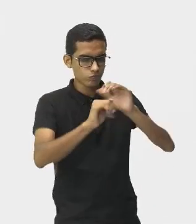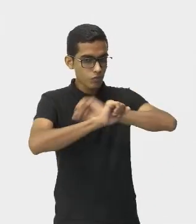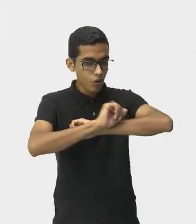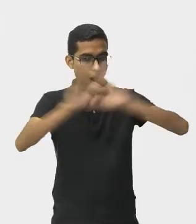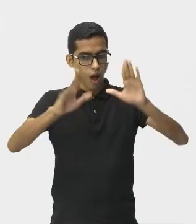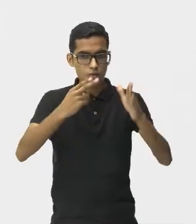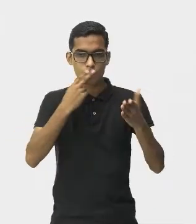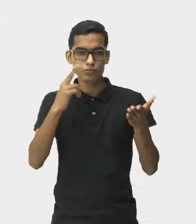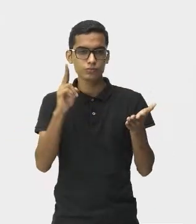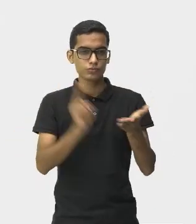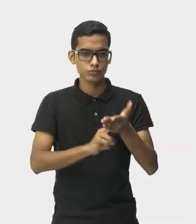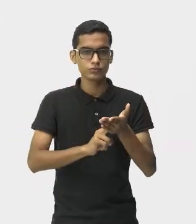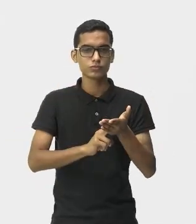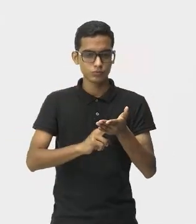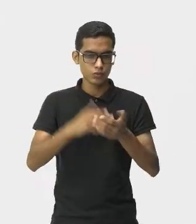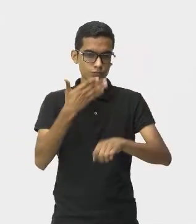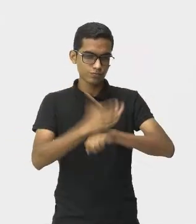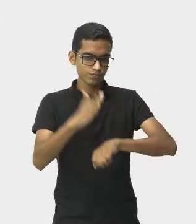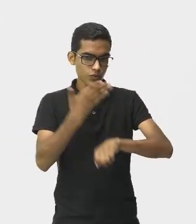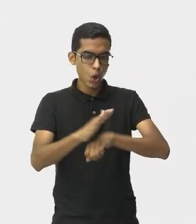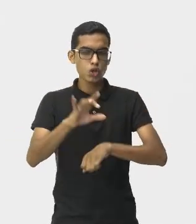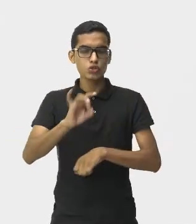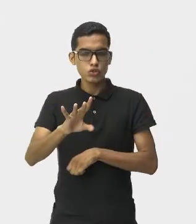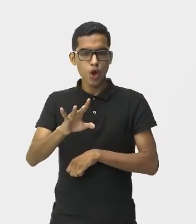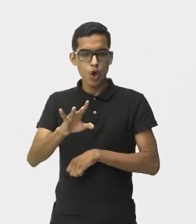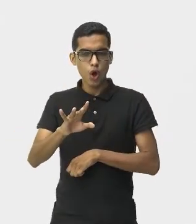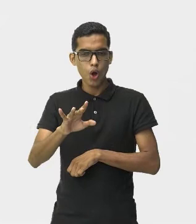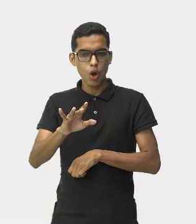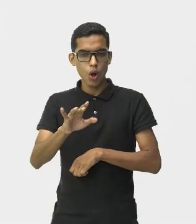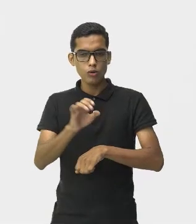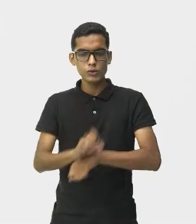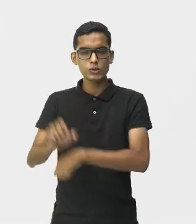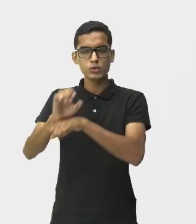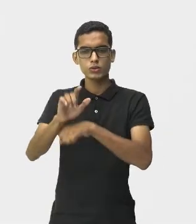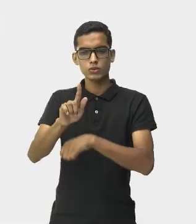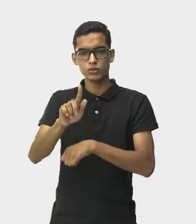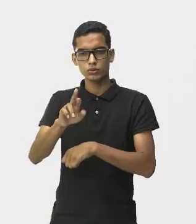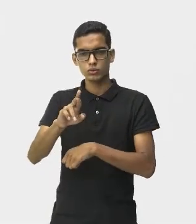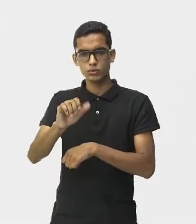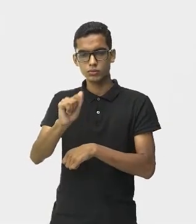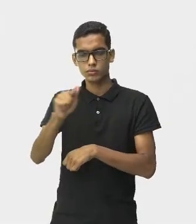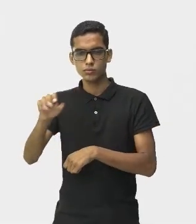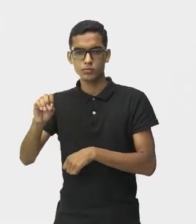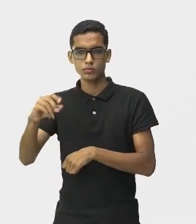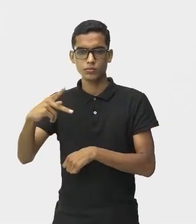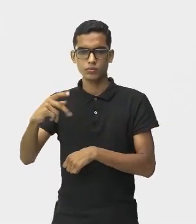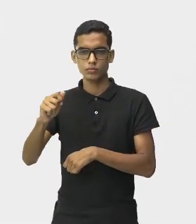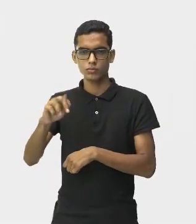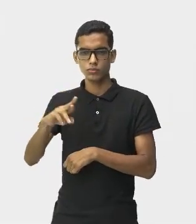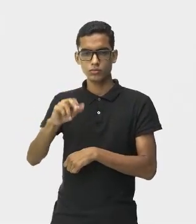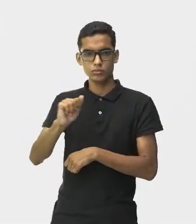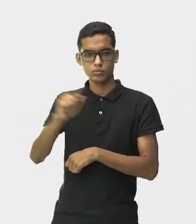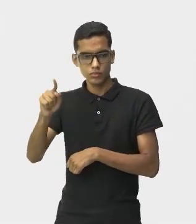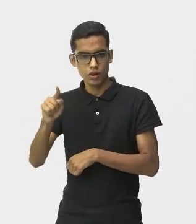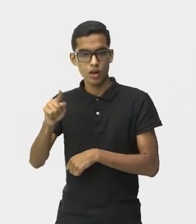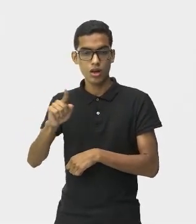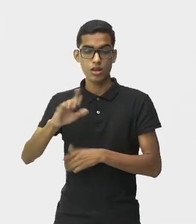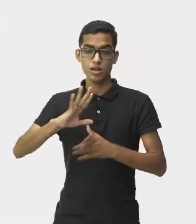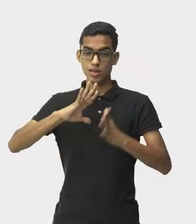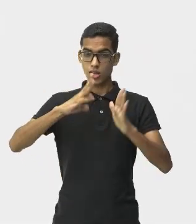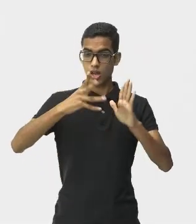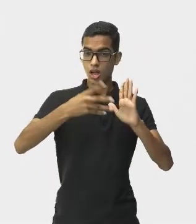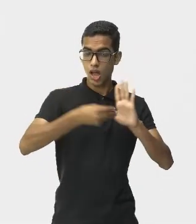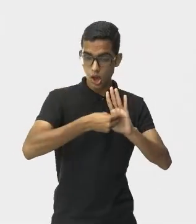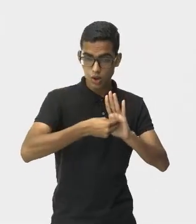Régia foi colocada em prática somente no Grão-Pará, na região que a gente conhece hoje. mesmo a região amazônica não conseguiu